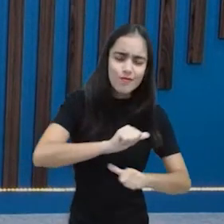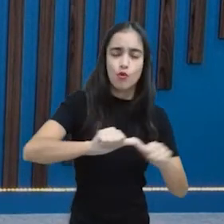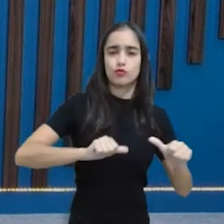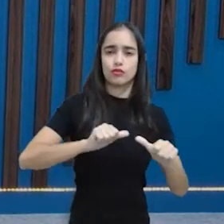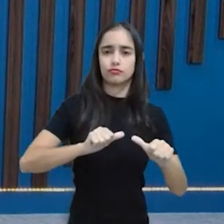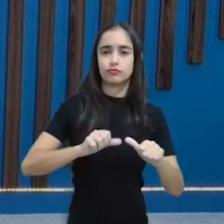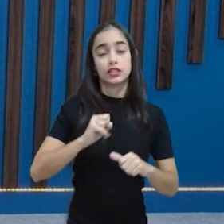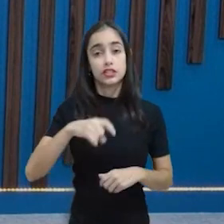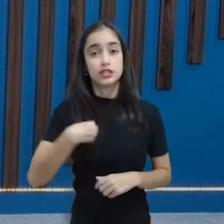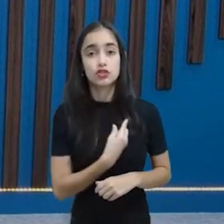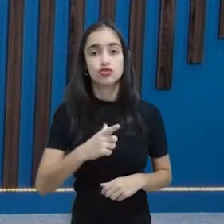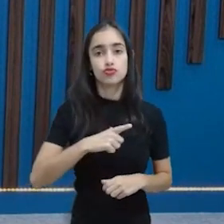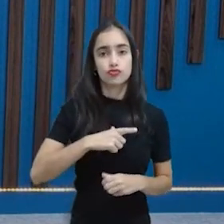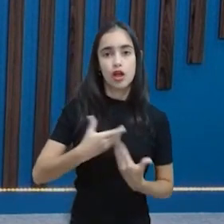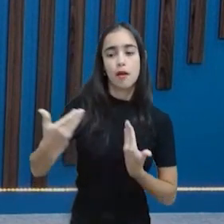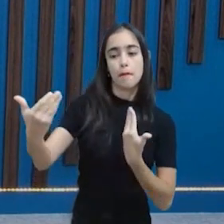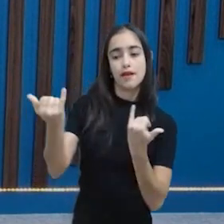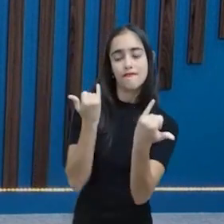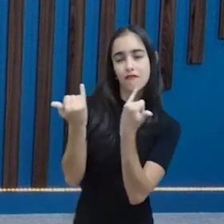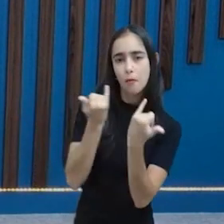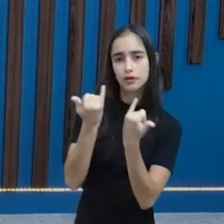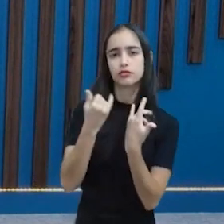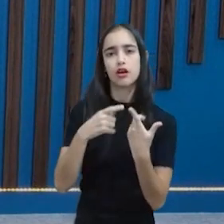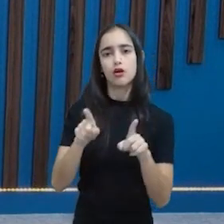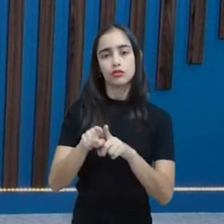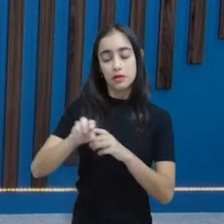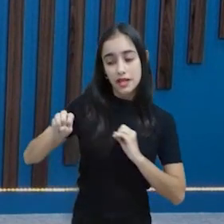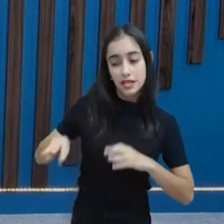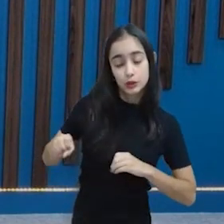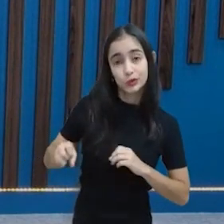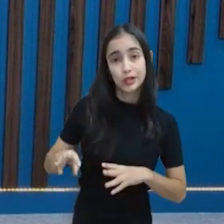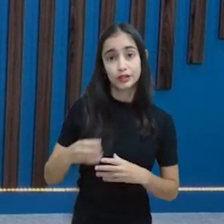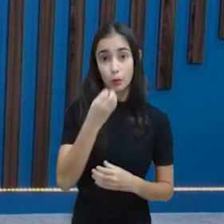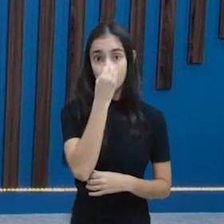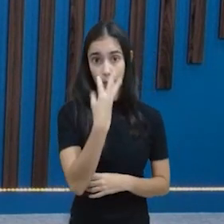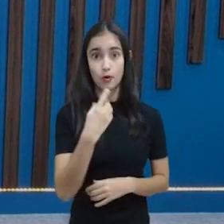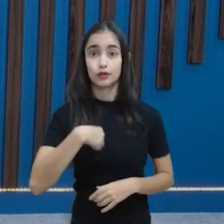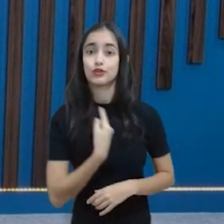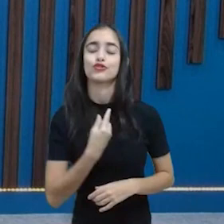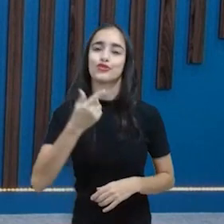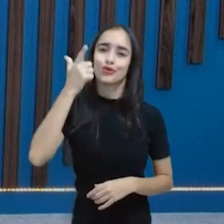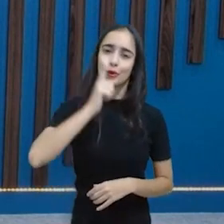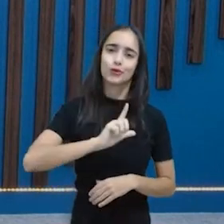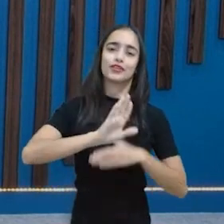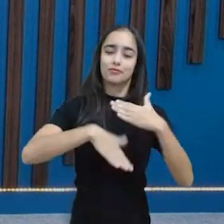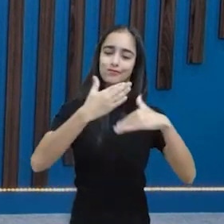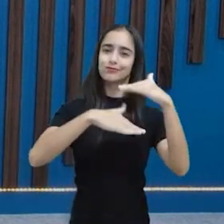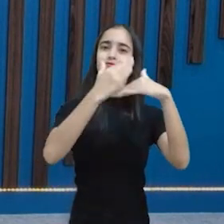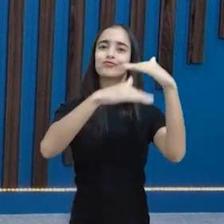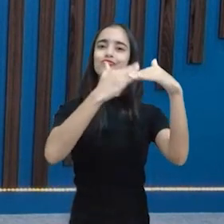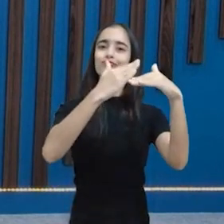acesso a boa informação, né, a educação de qualidade, a gente consegue avançar. Né? A gente não